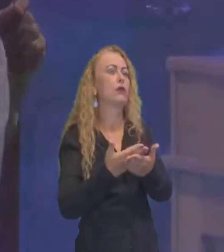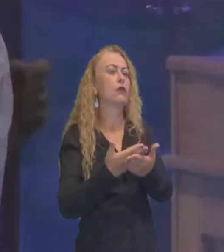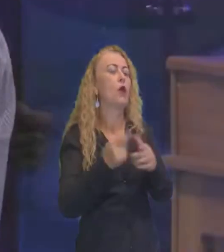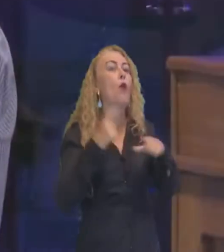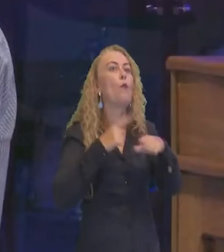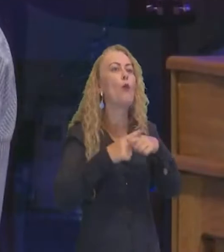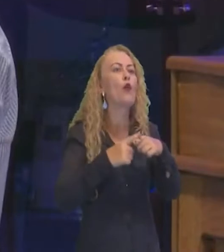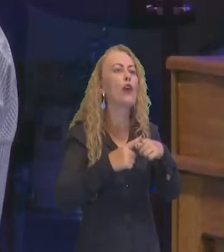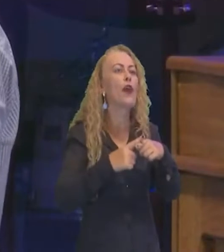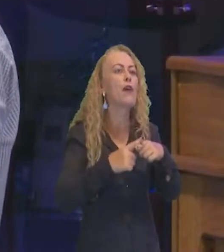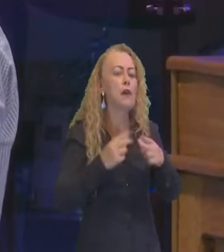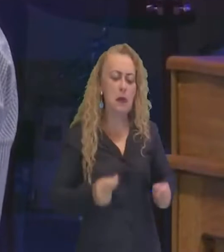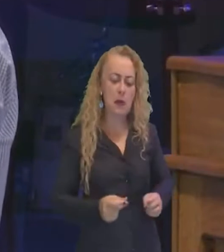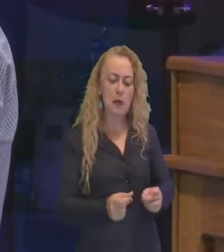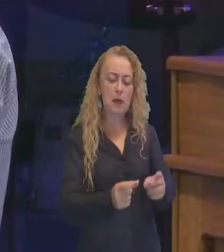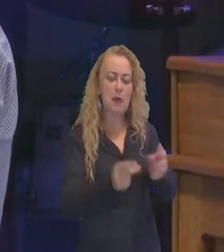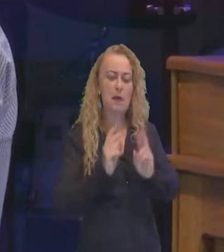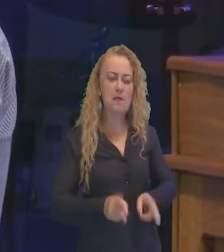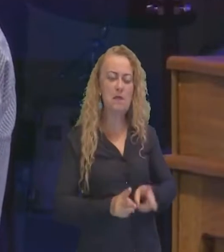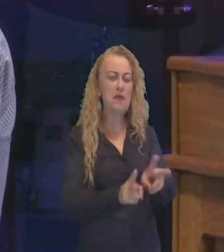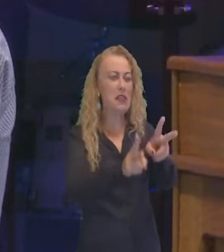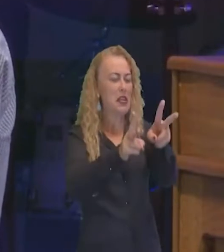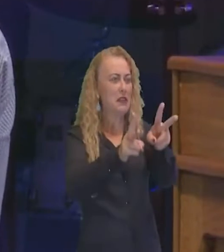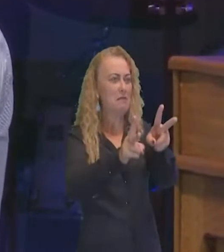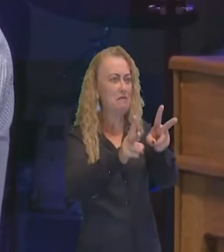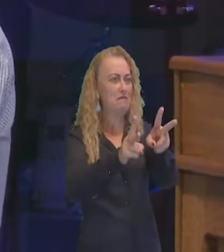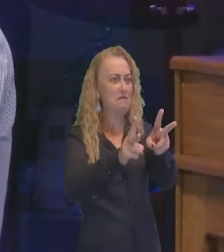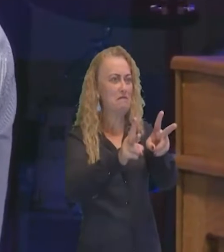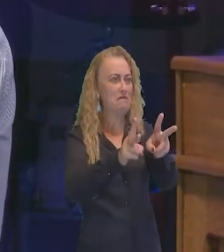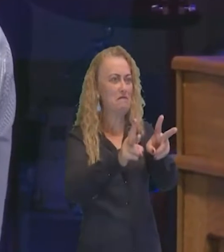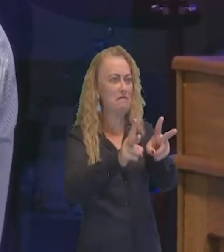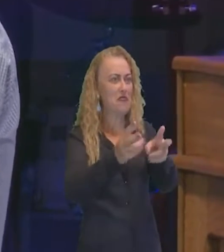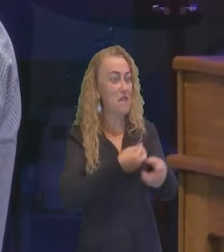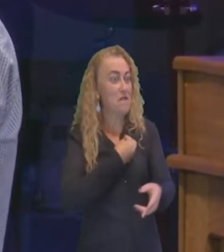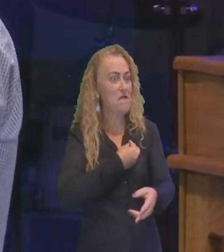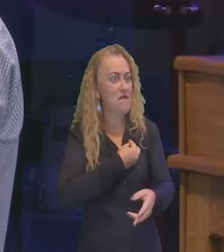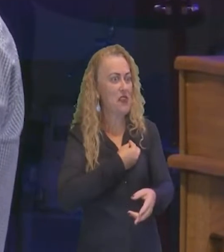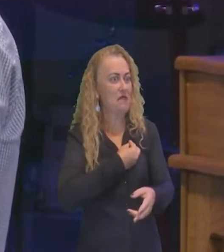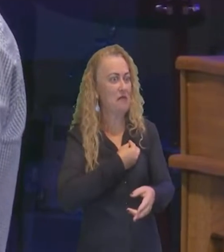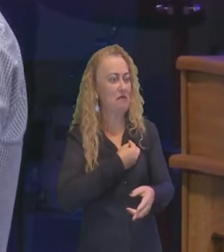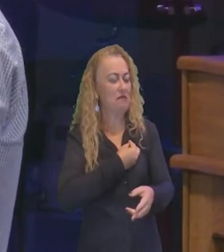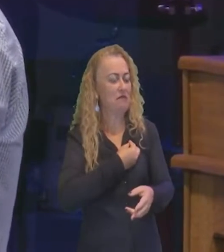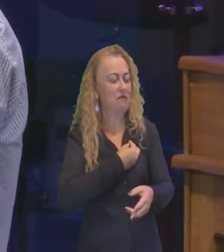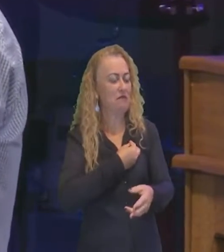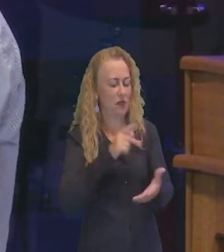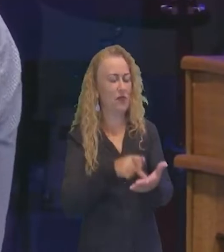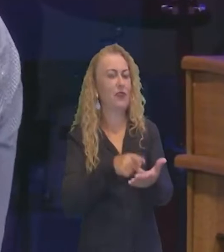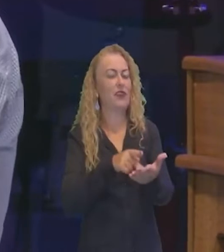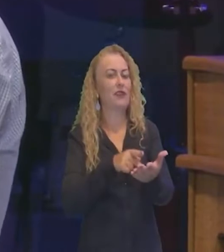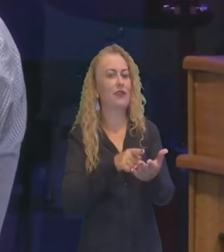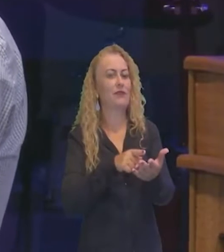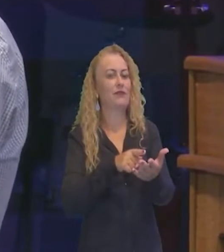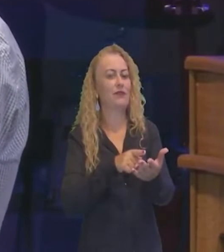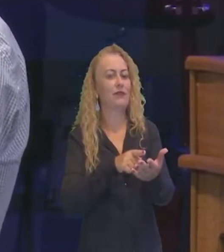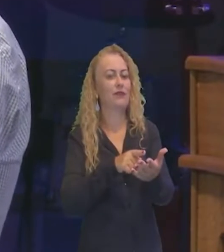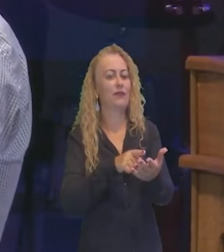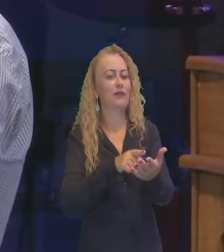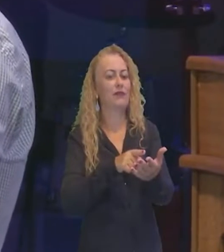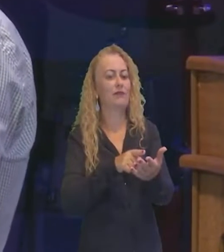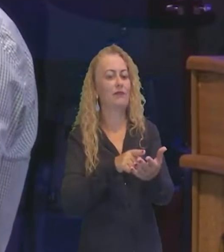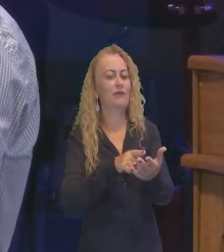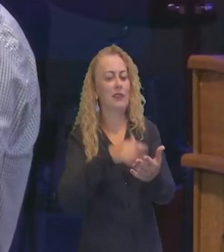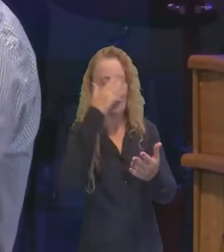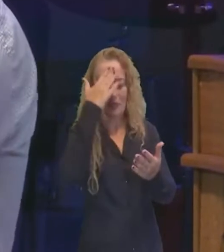palavra eterna do Senhor, ela é viva e eficaz, ela merece todo o